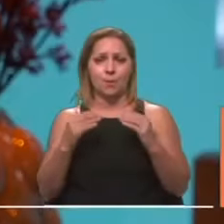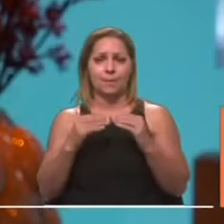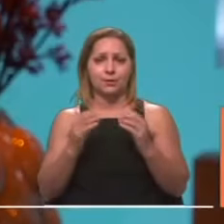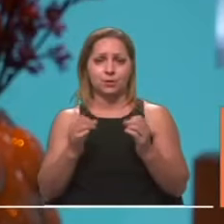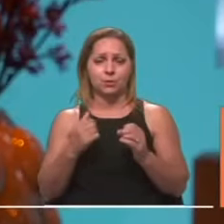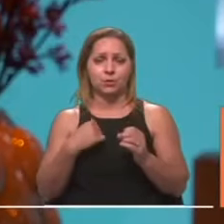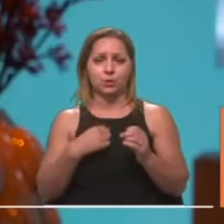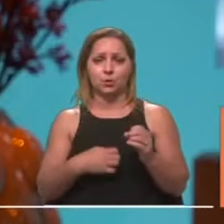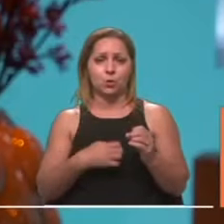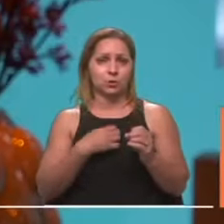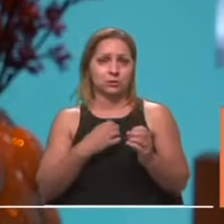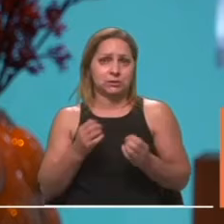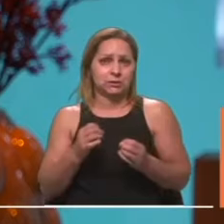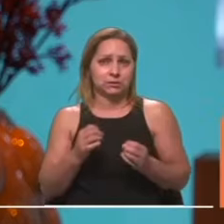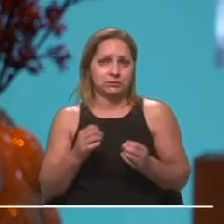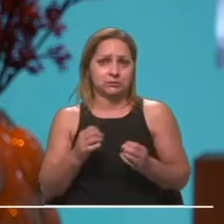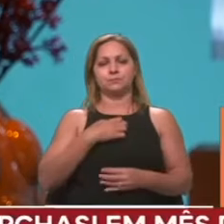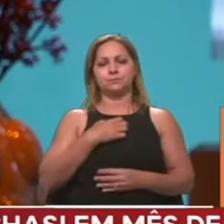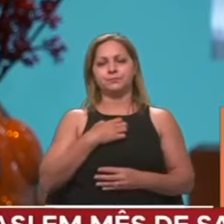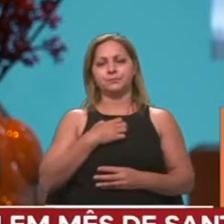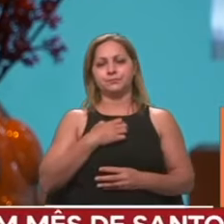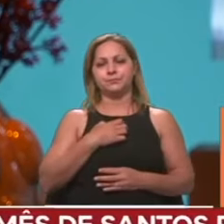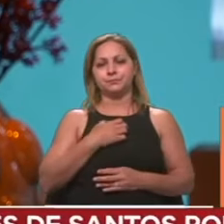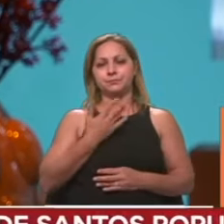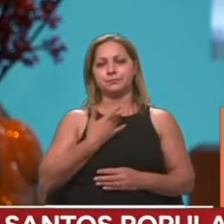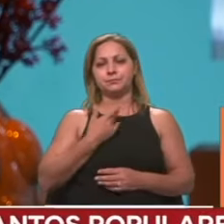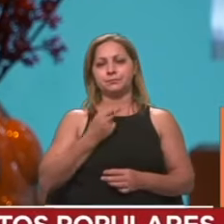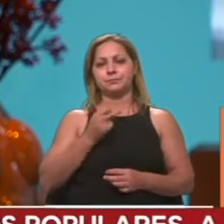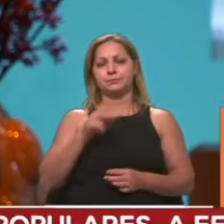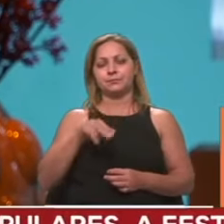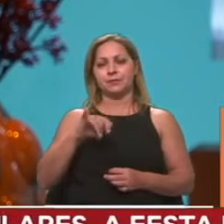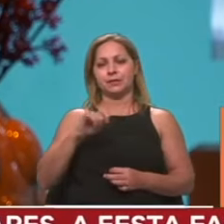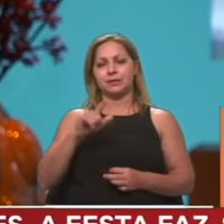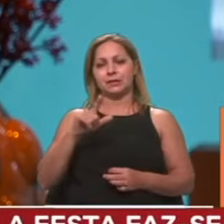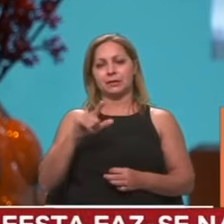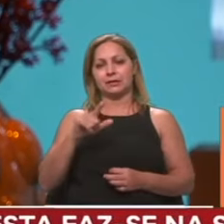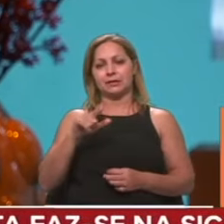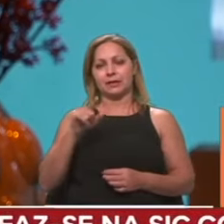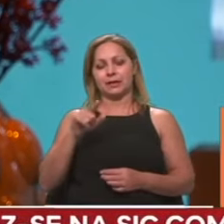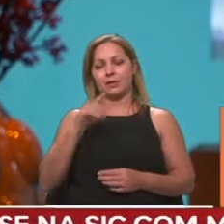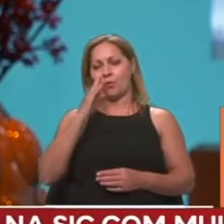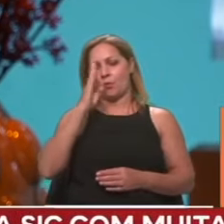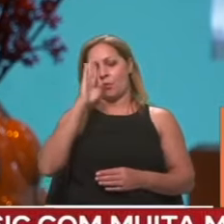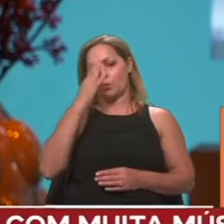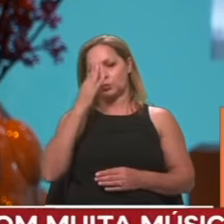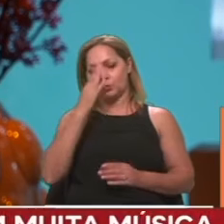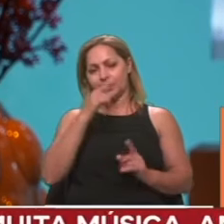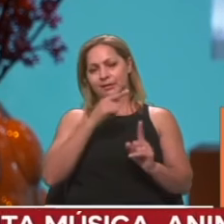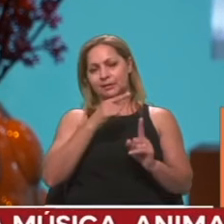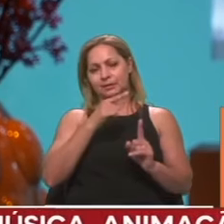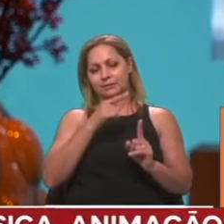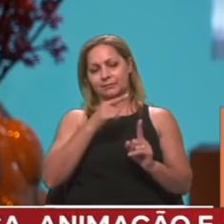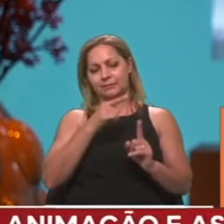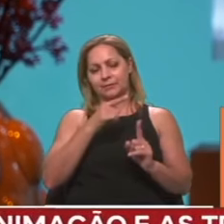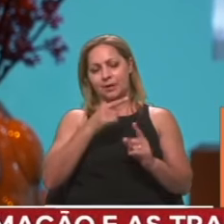senti vontade. Isso, vontade para isso. Daniel faz de mim um espelho onde